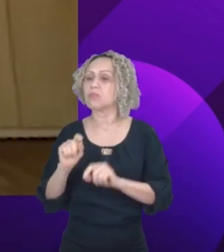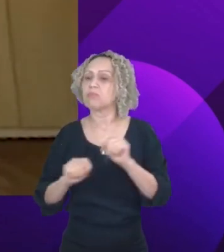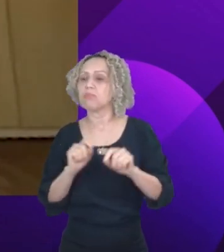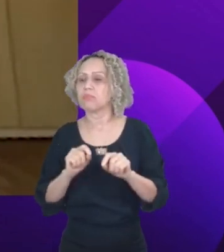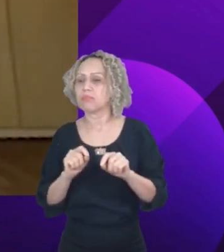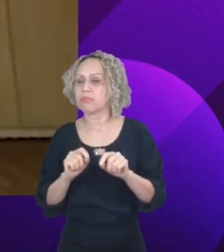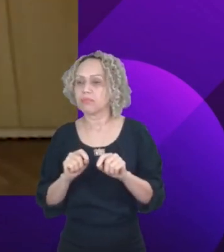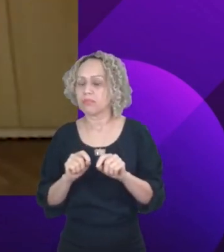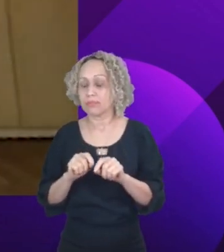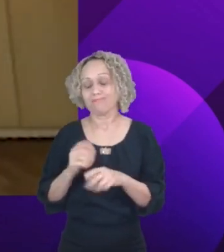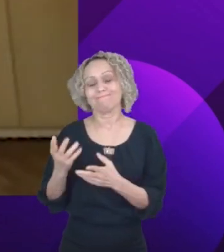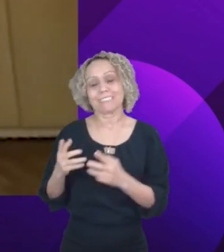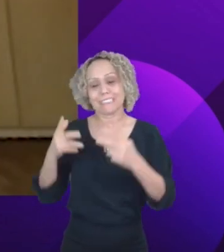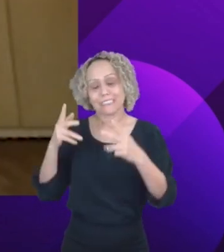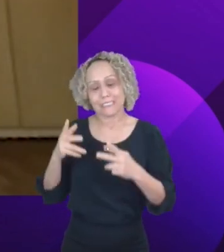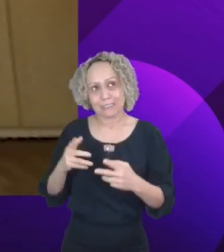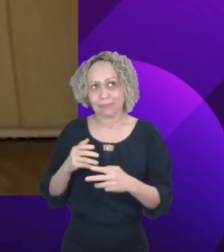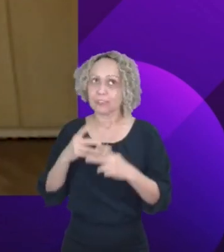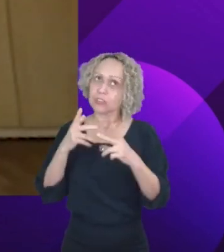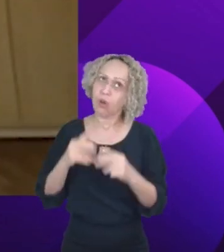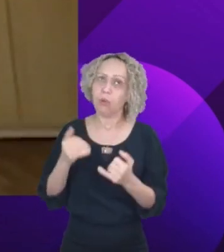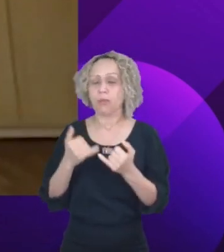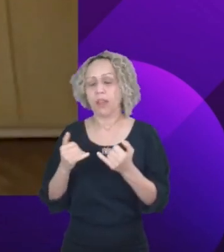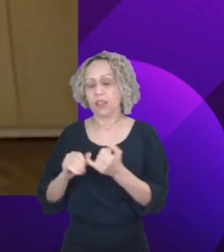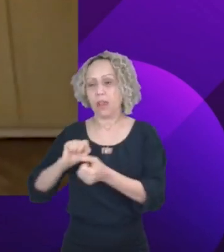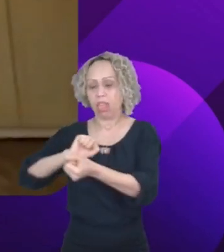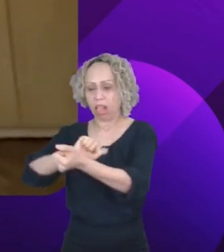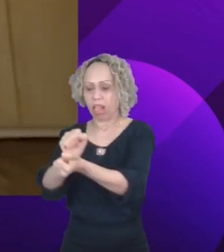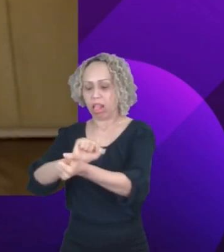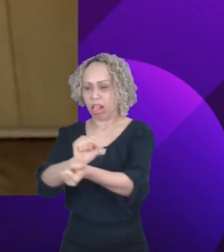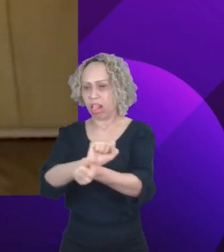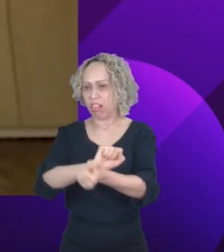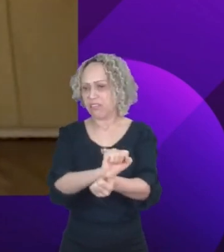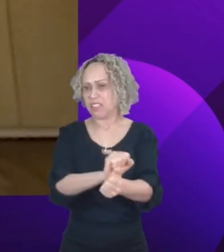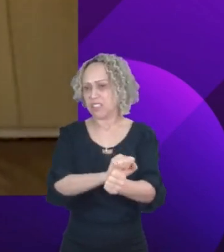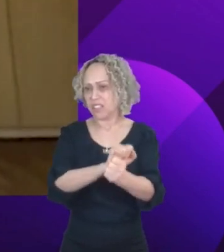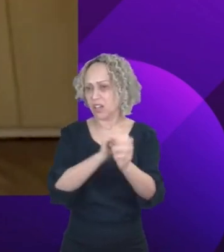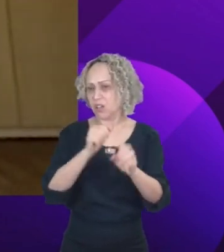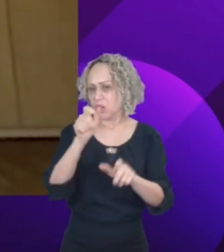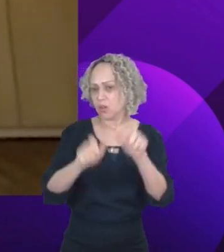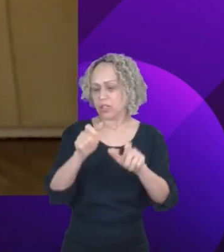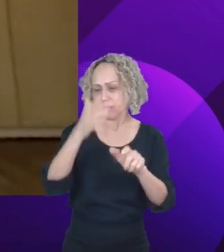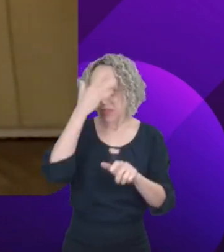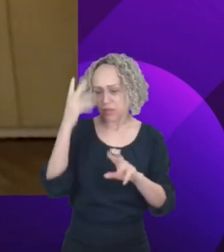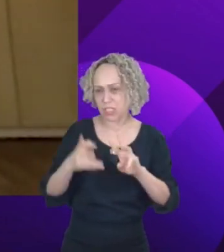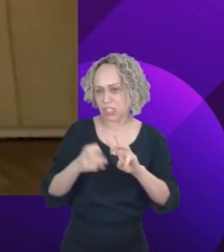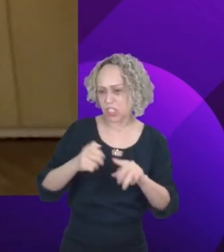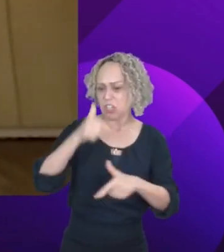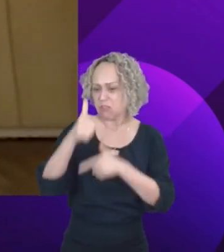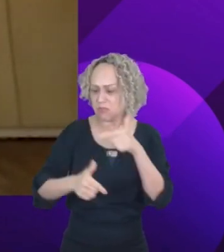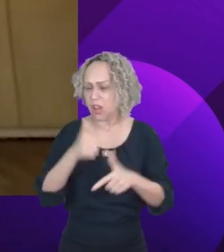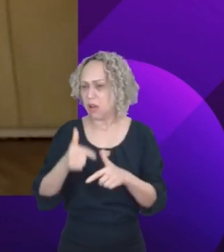baseada na escravização da mão de obra indígena para obtenção de matéria-prima, né, que hoje a gente conhece aí